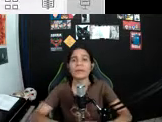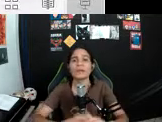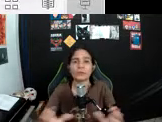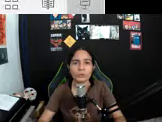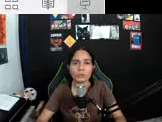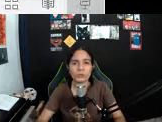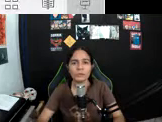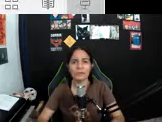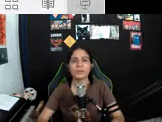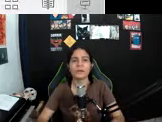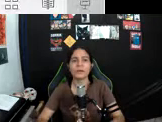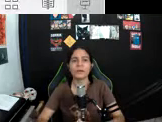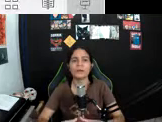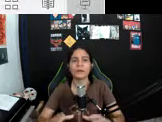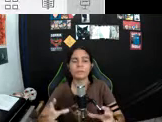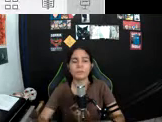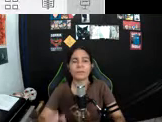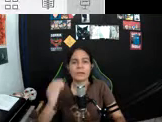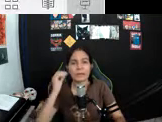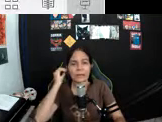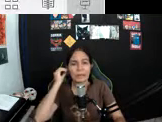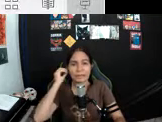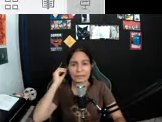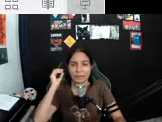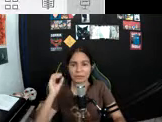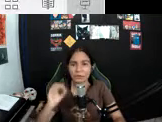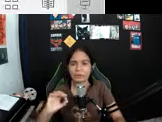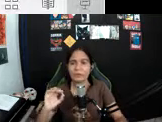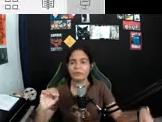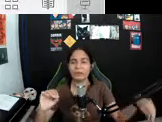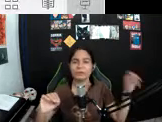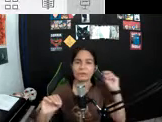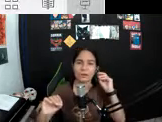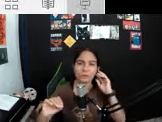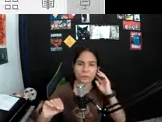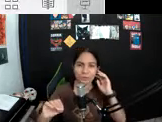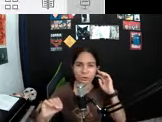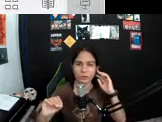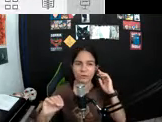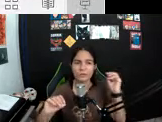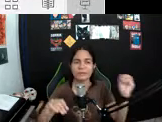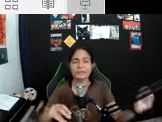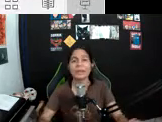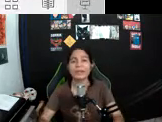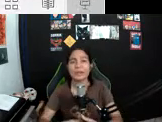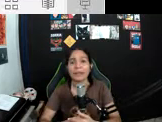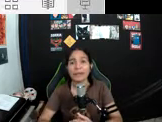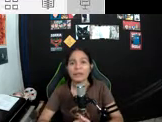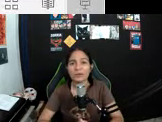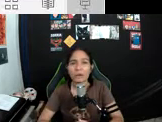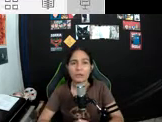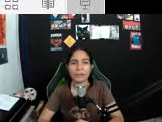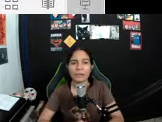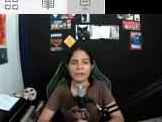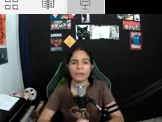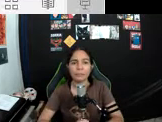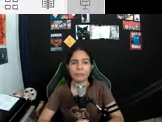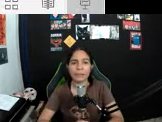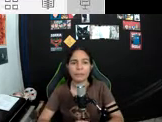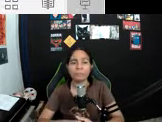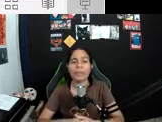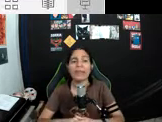Então, considerando tudo isso que a gente falou agora, né, essa resolução 554 de 2017, ela resolve no